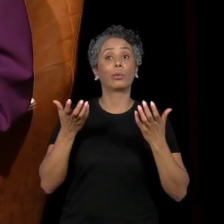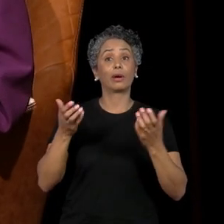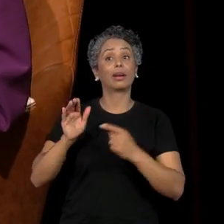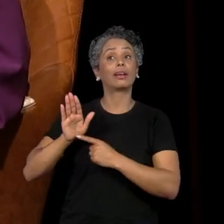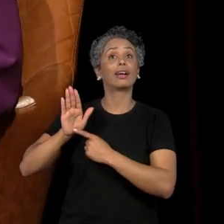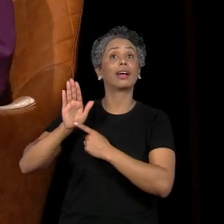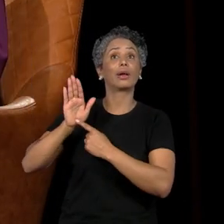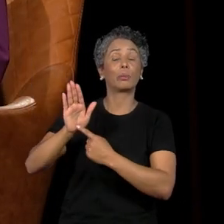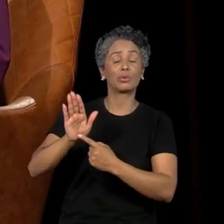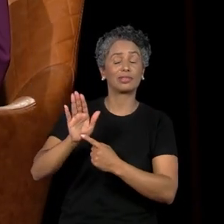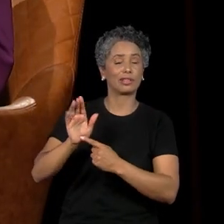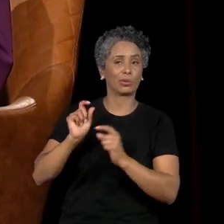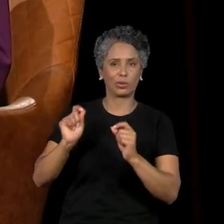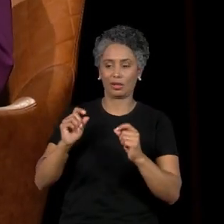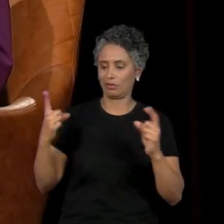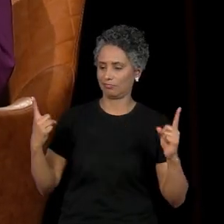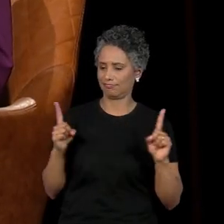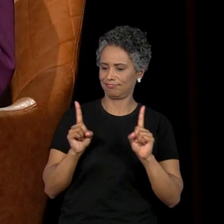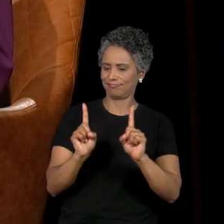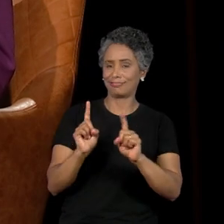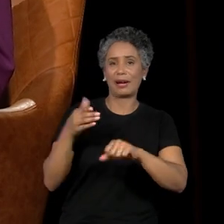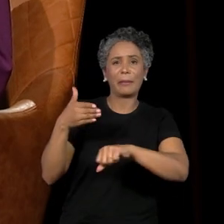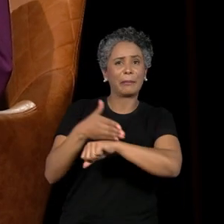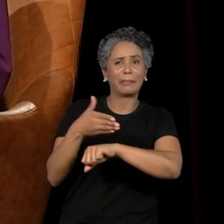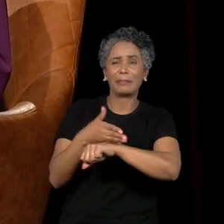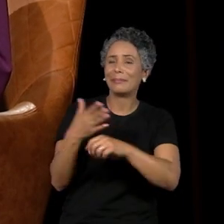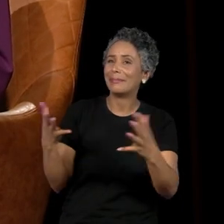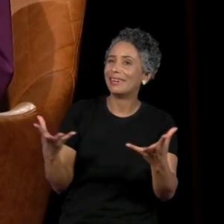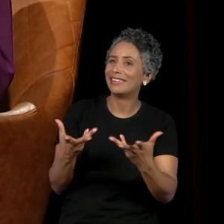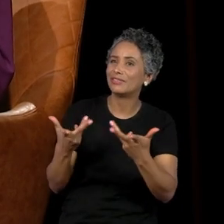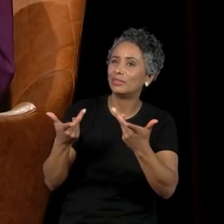ali. Vocês fizeram o melhor